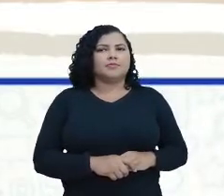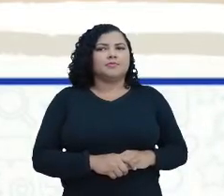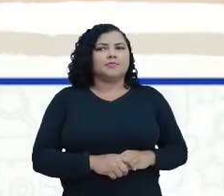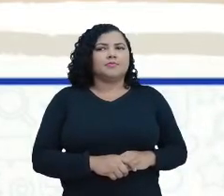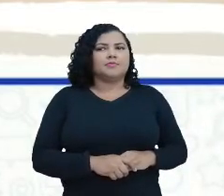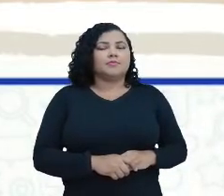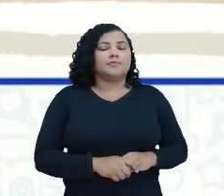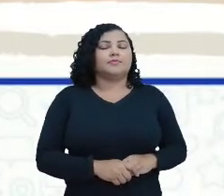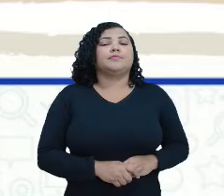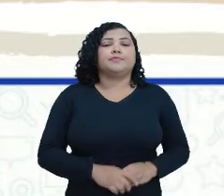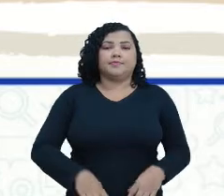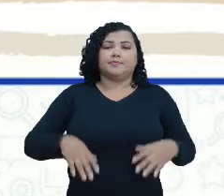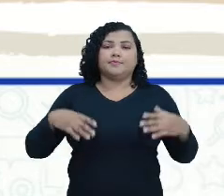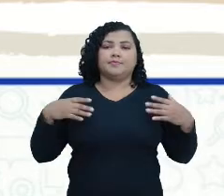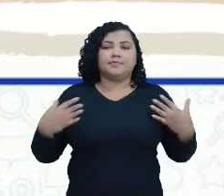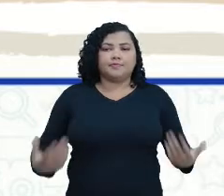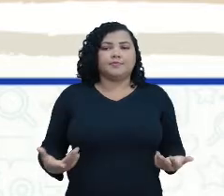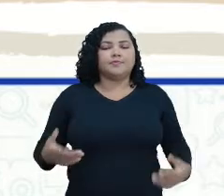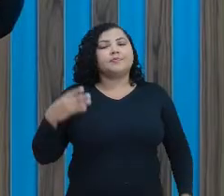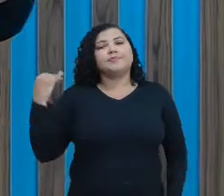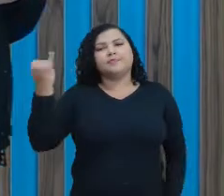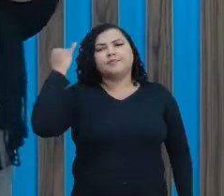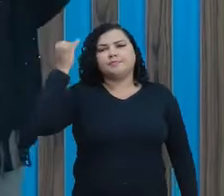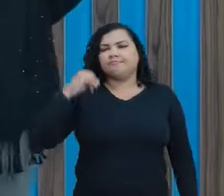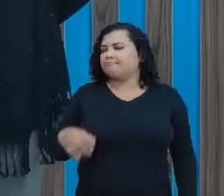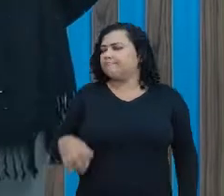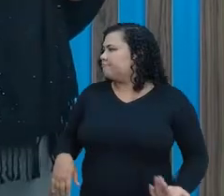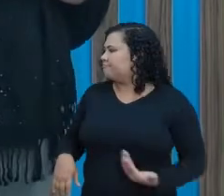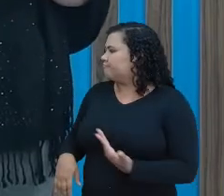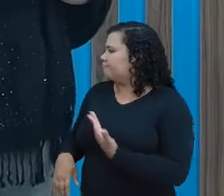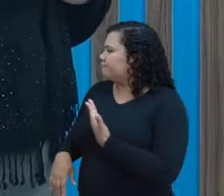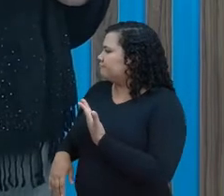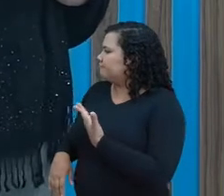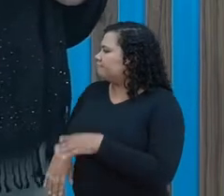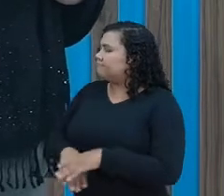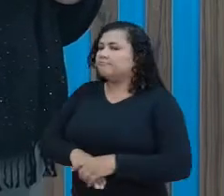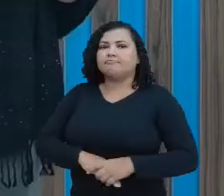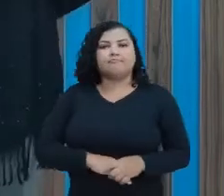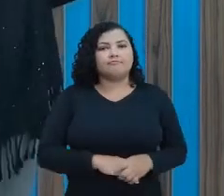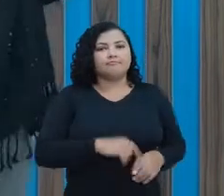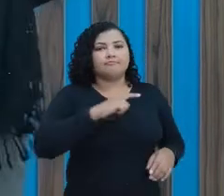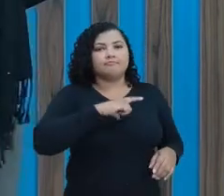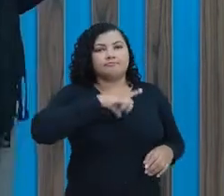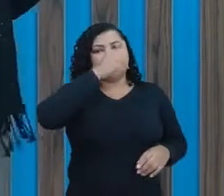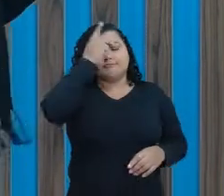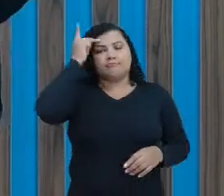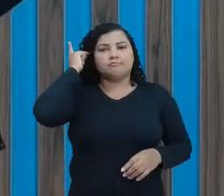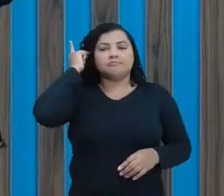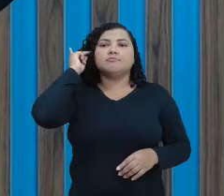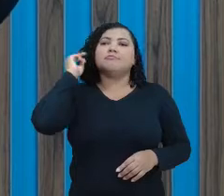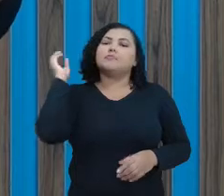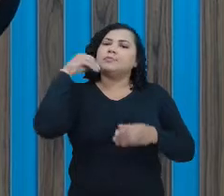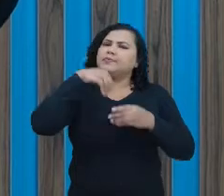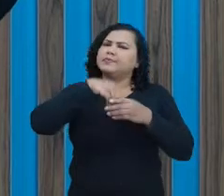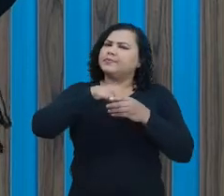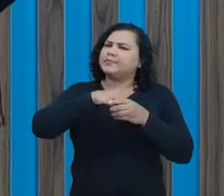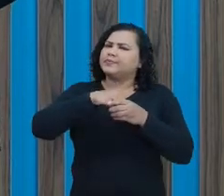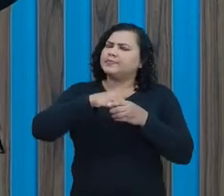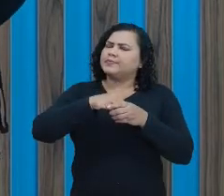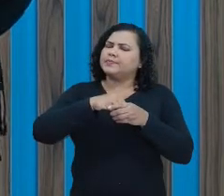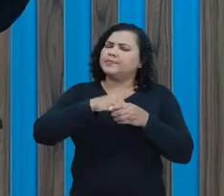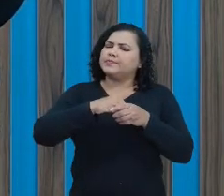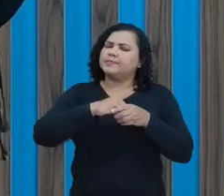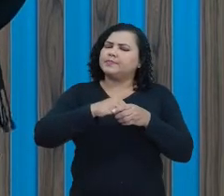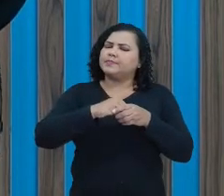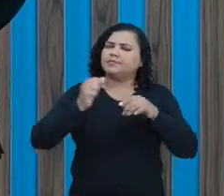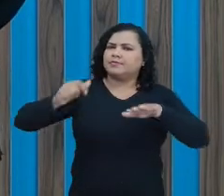Uma coisa importante aí nessa imagem é que tinha pessoas ali na praia, mas o aparelho não captou